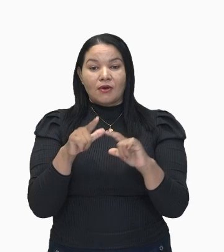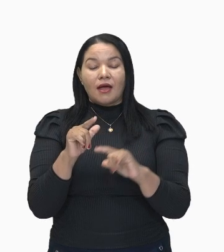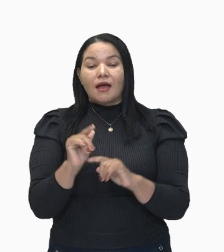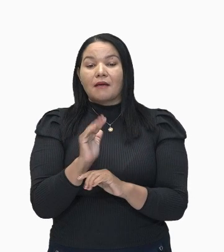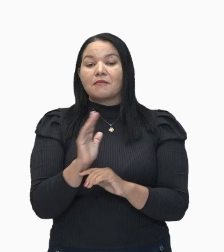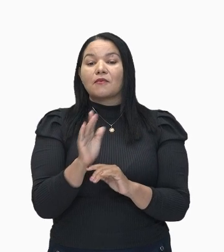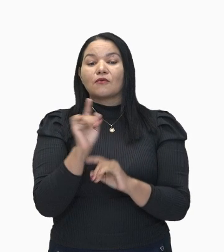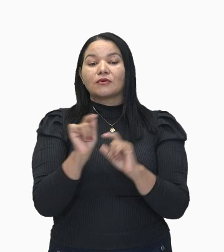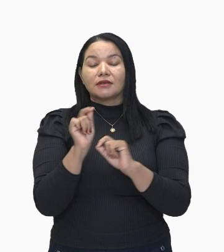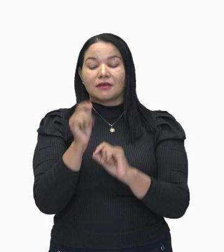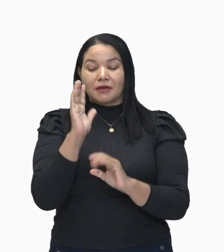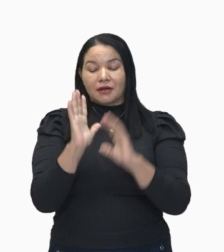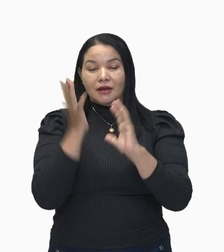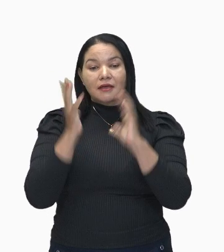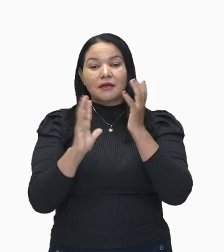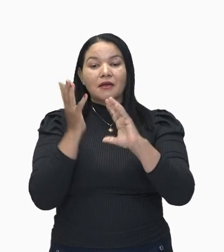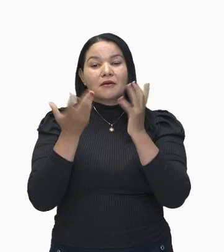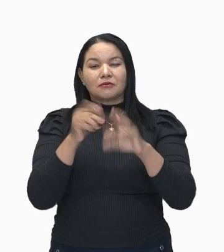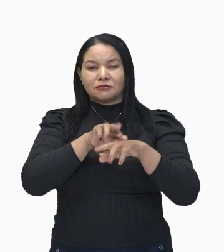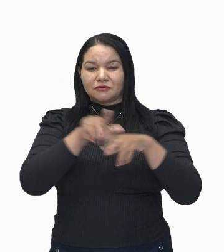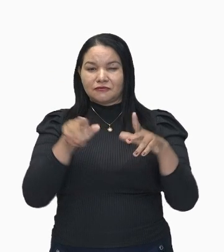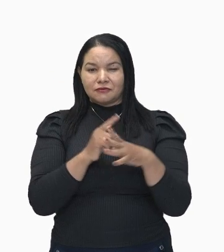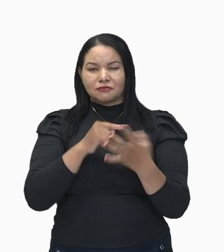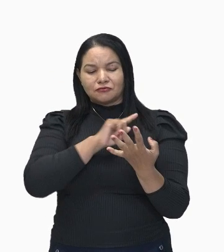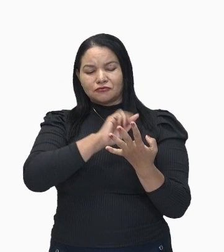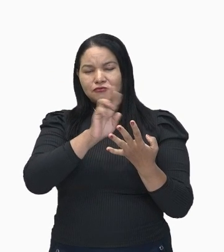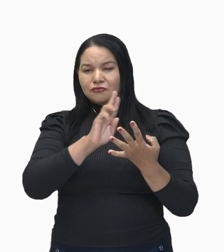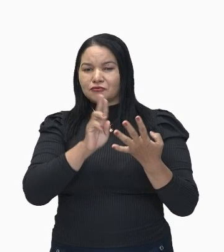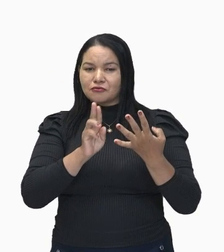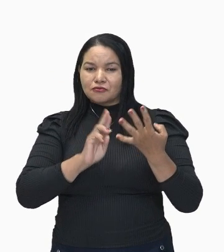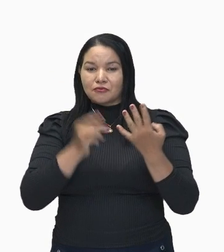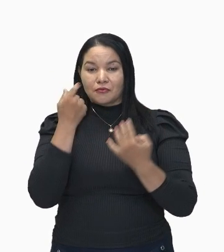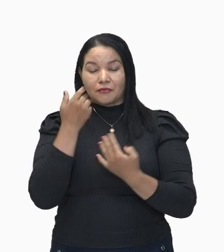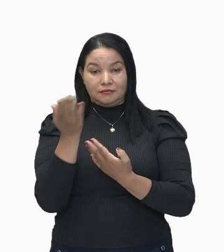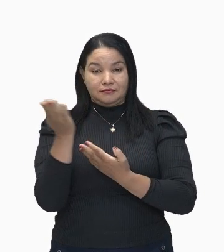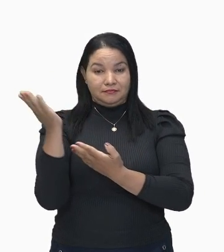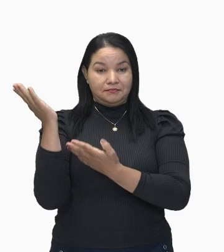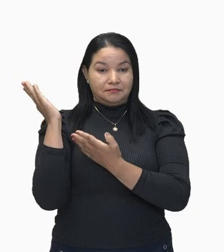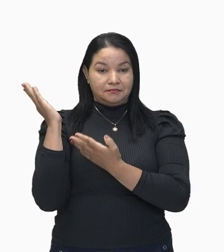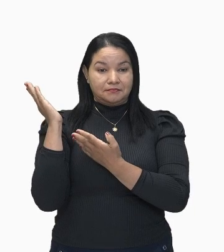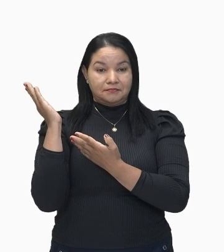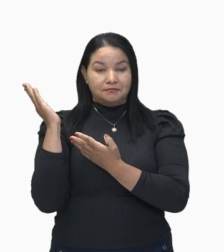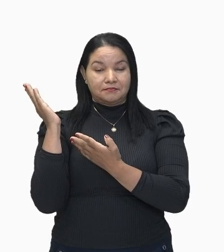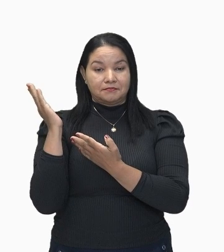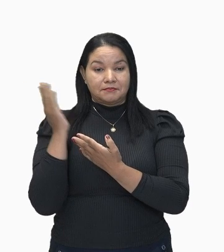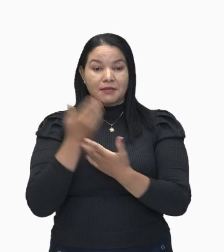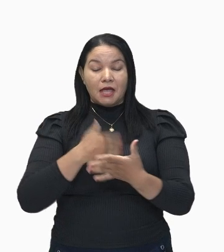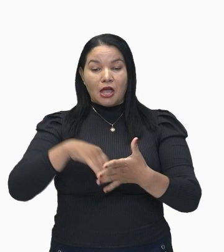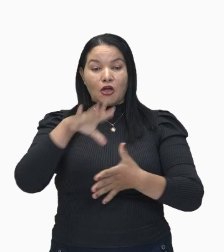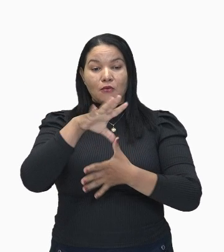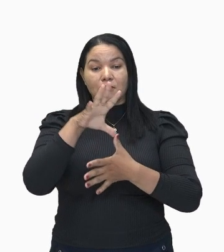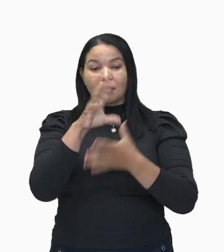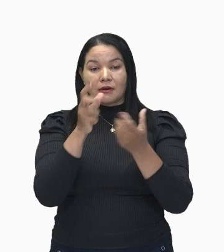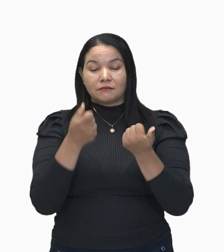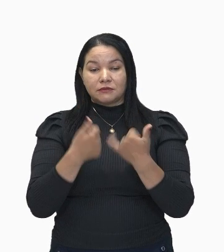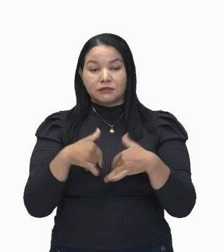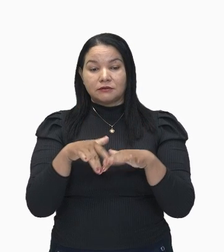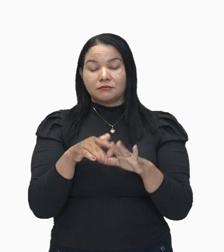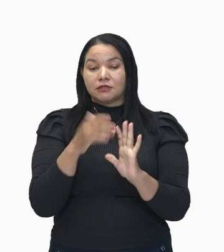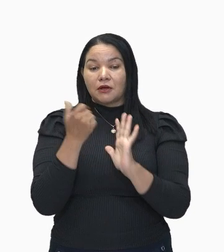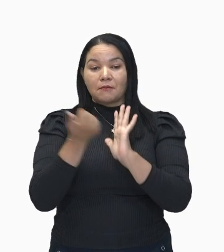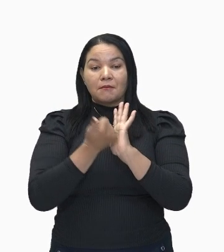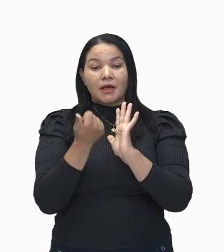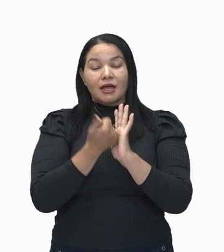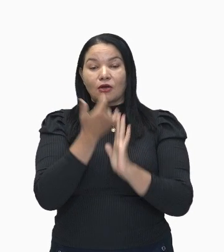diversos tipos de clima, como o equatorial, o tropical, o semiárido, o desértico,